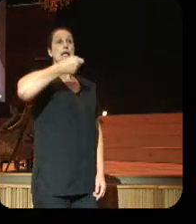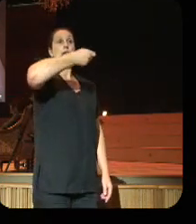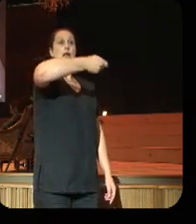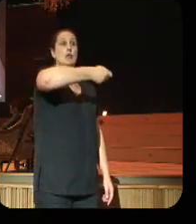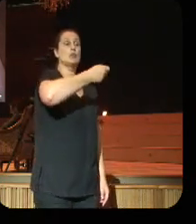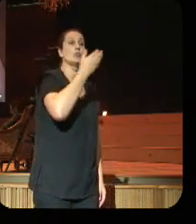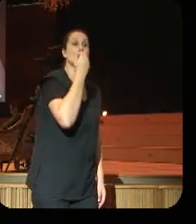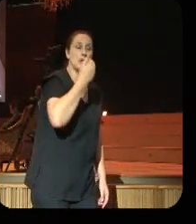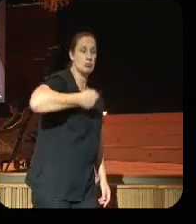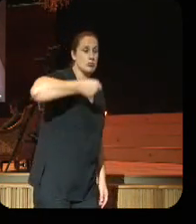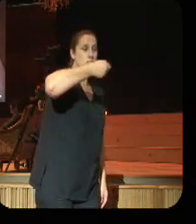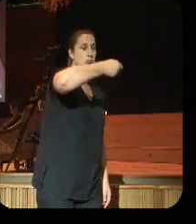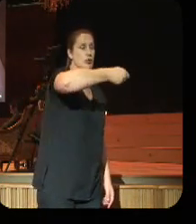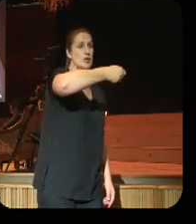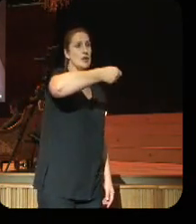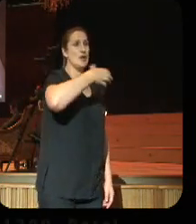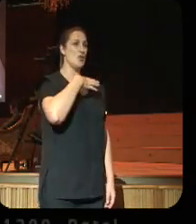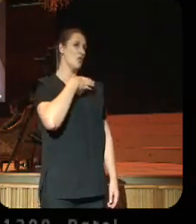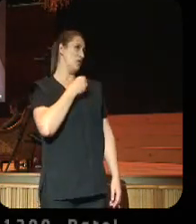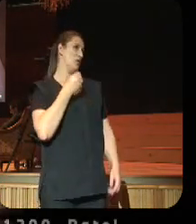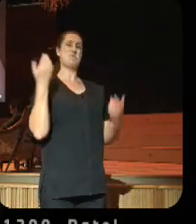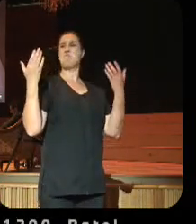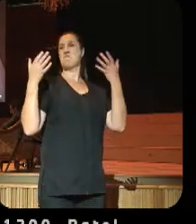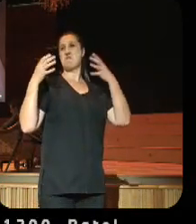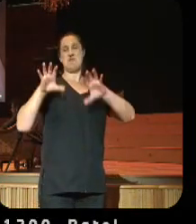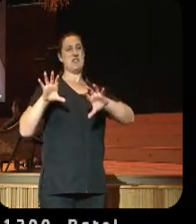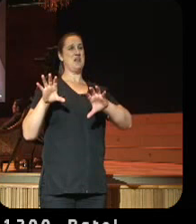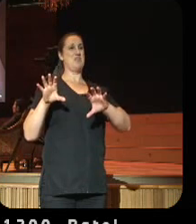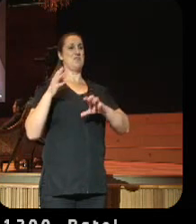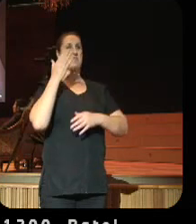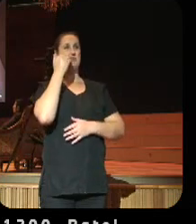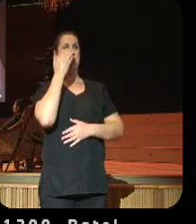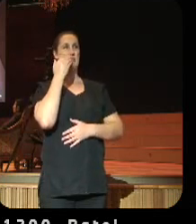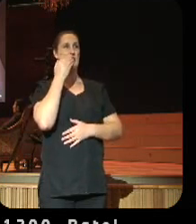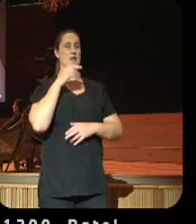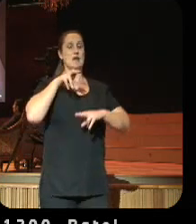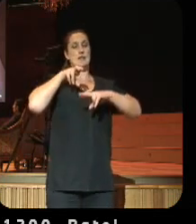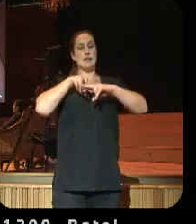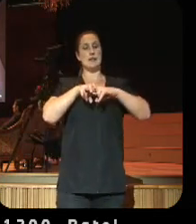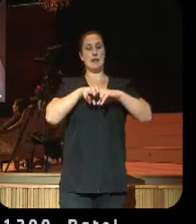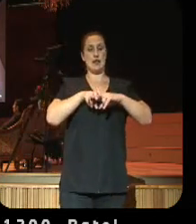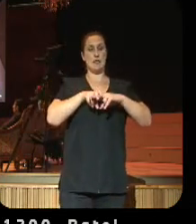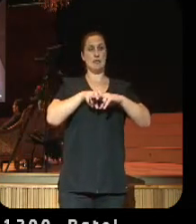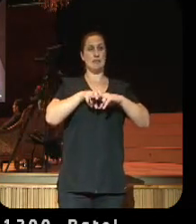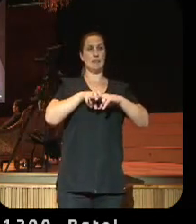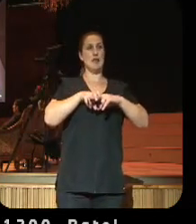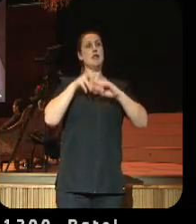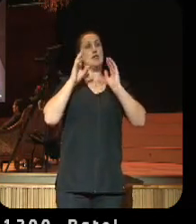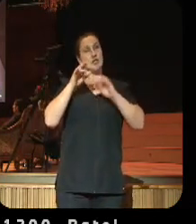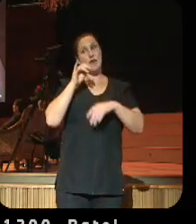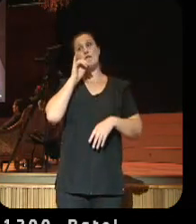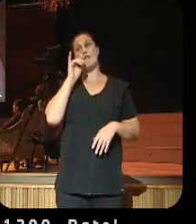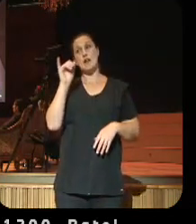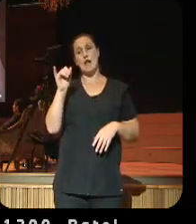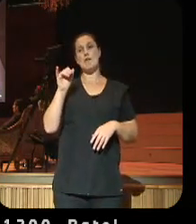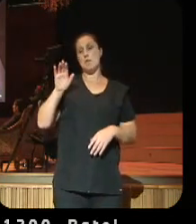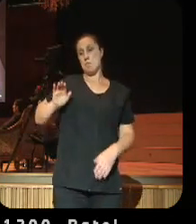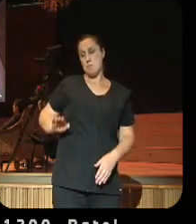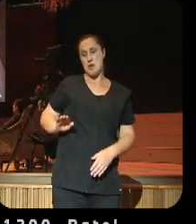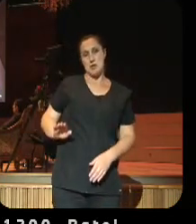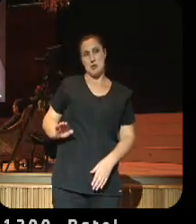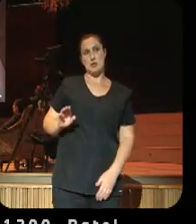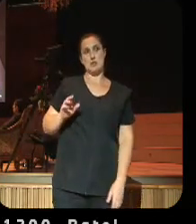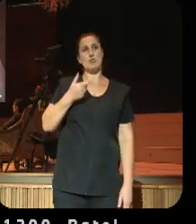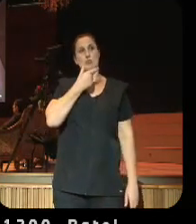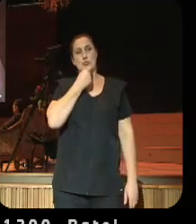E o filho não estava muito afim de comer, então ele estava lá no cadeirão, não é? Já falava, não é? Era pequenininho, mas estava